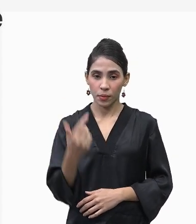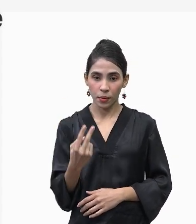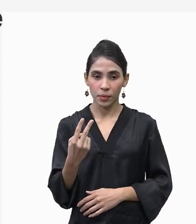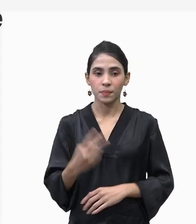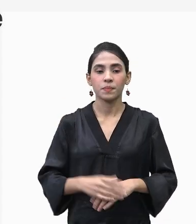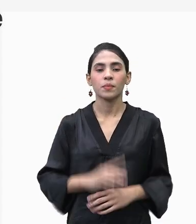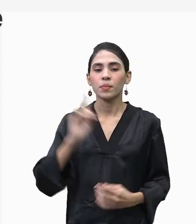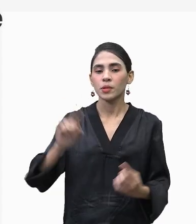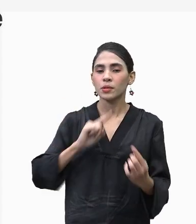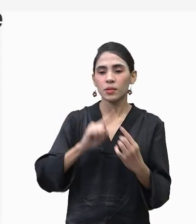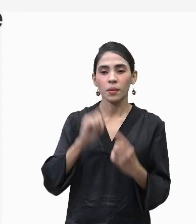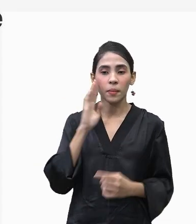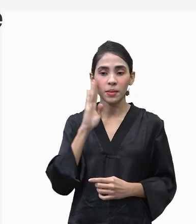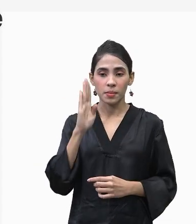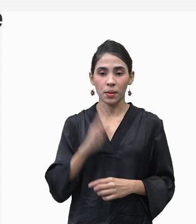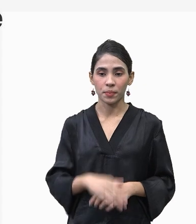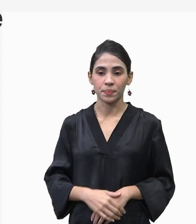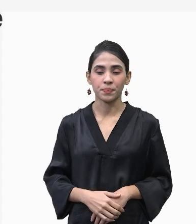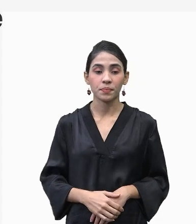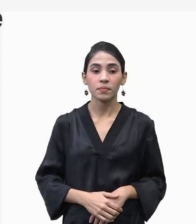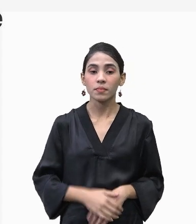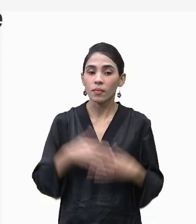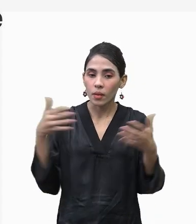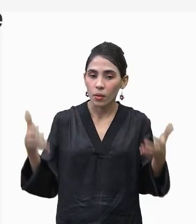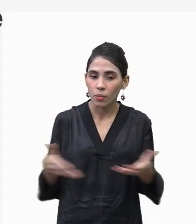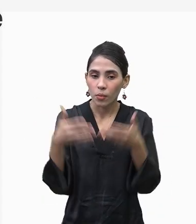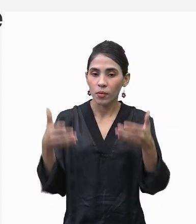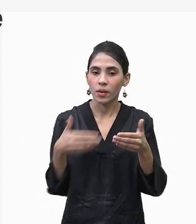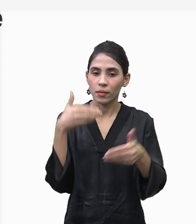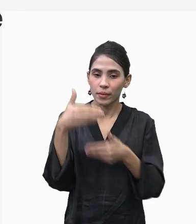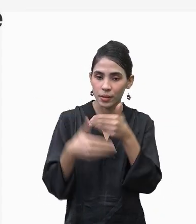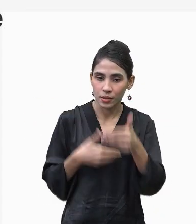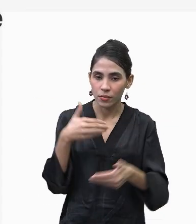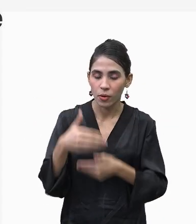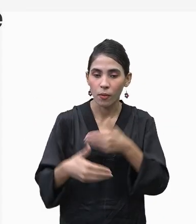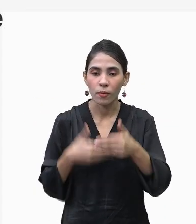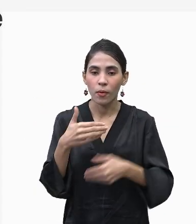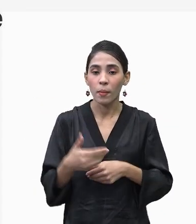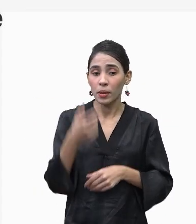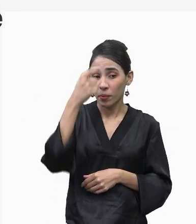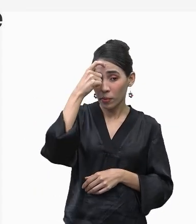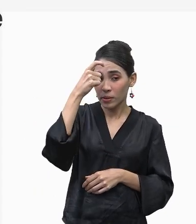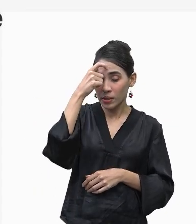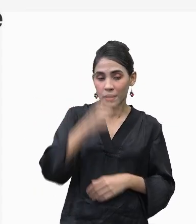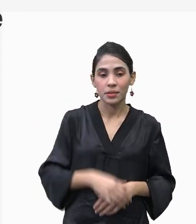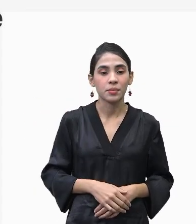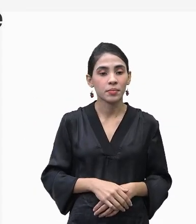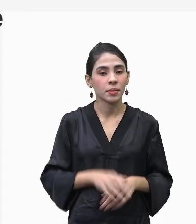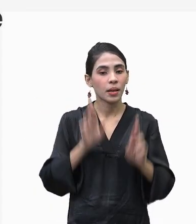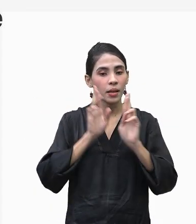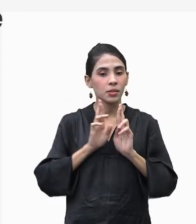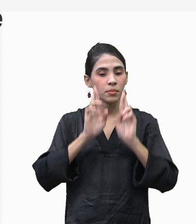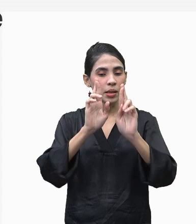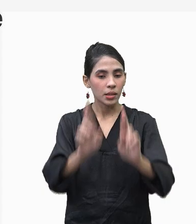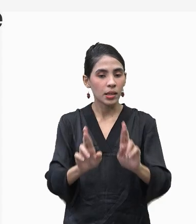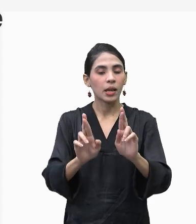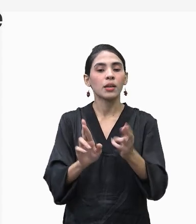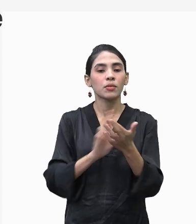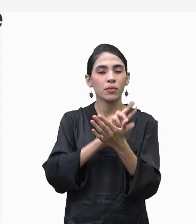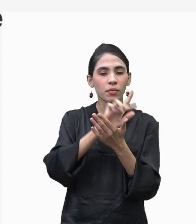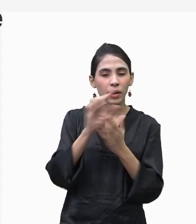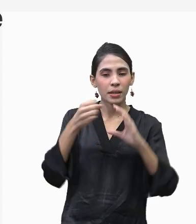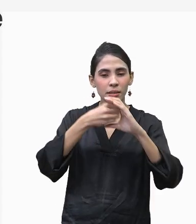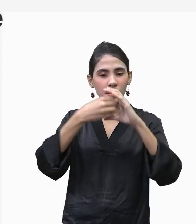o objetivo principal é promover o desenvolvimento sustentável, respeitando as